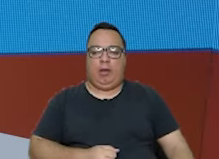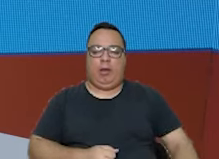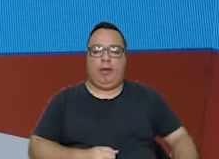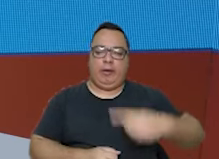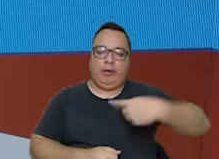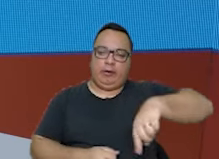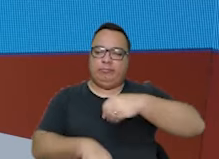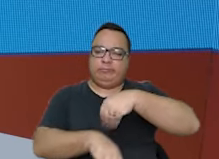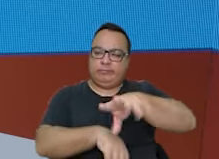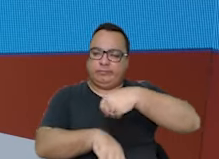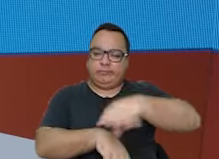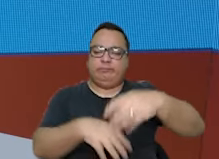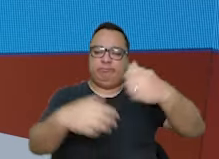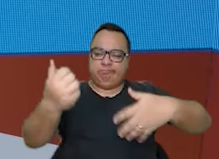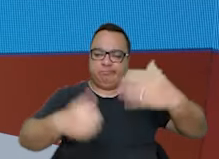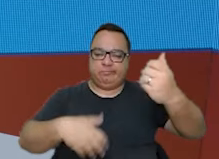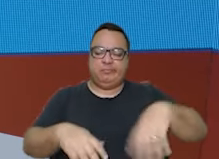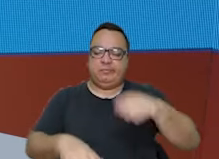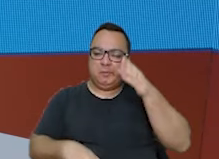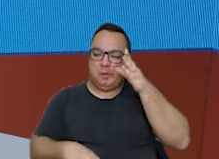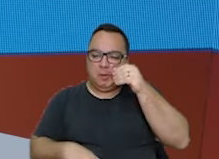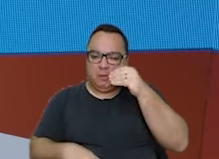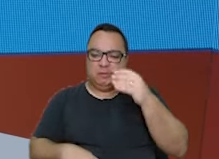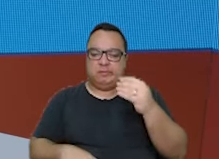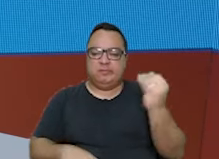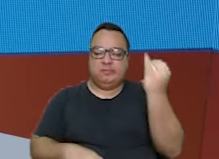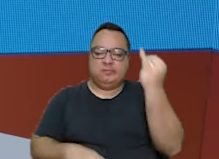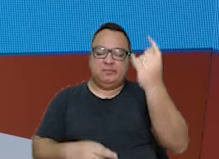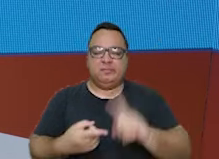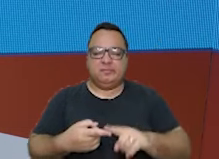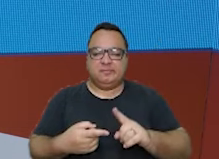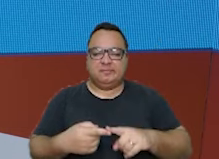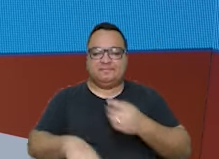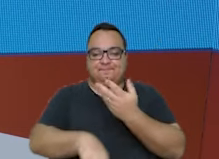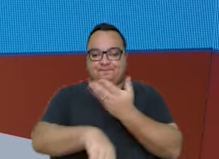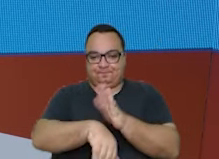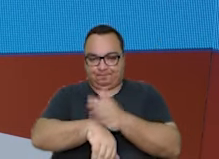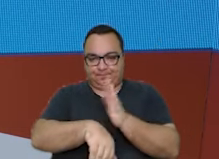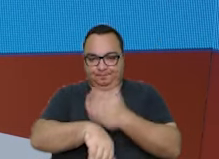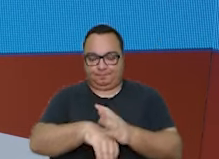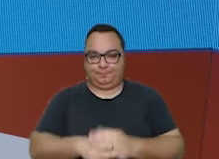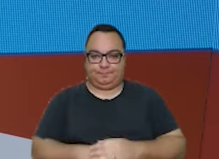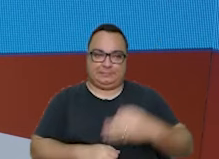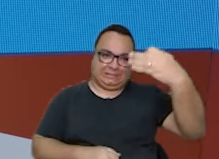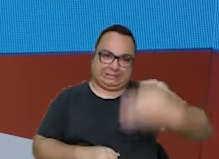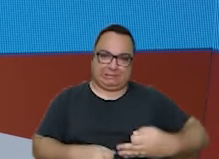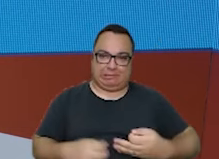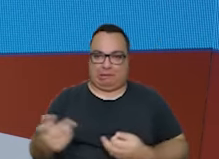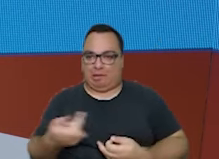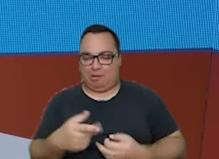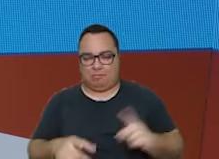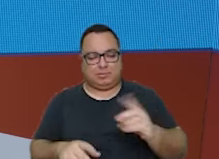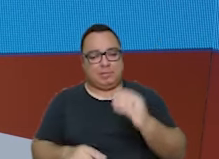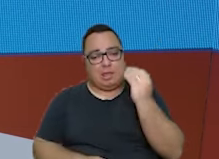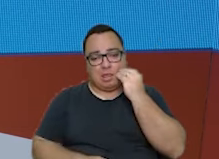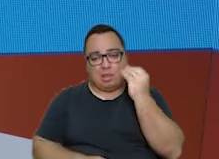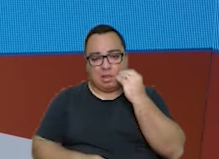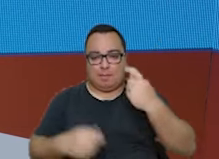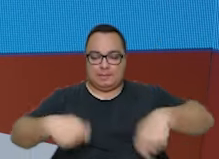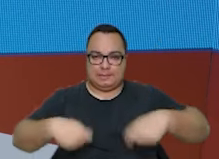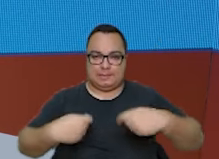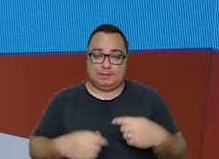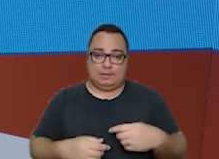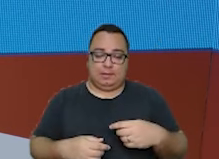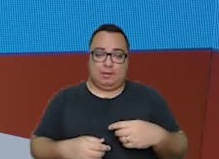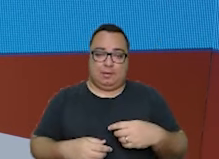né como Adriano trouxe de ser curioso acho que de capacitar não existe certo ou errado Eh Tô defasado tô